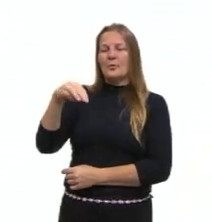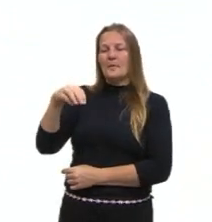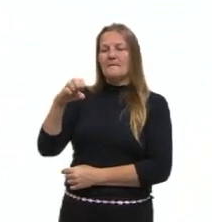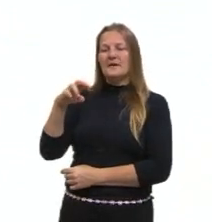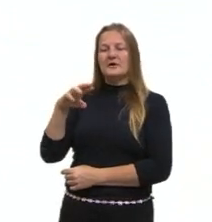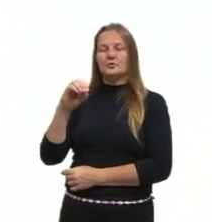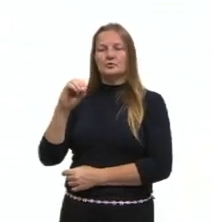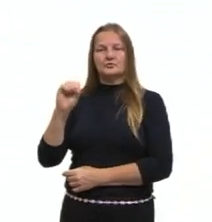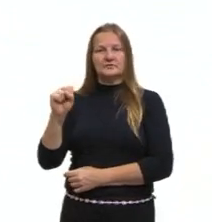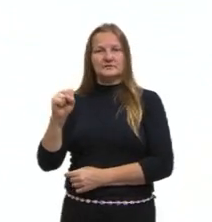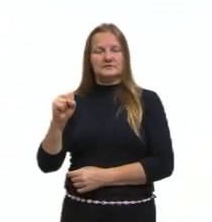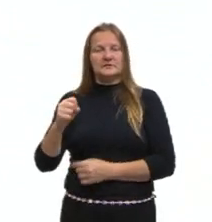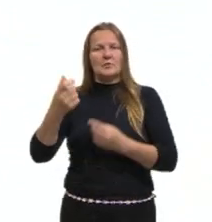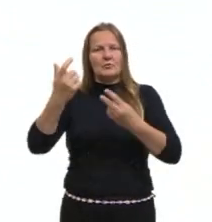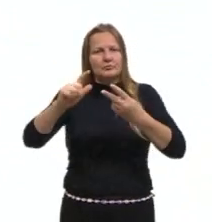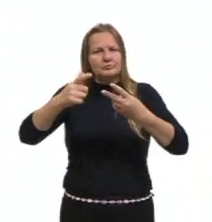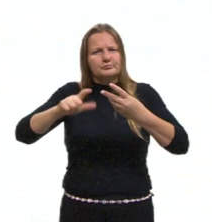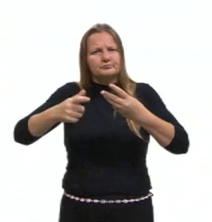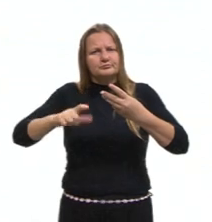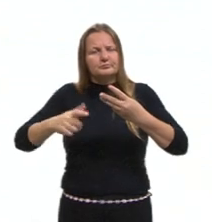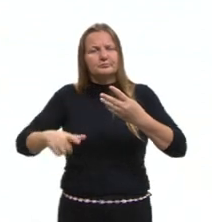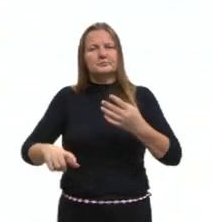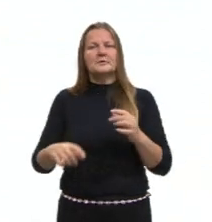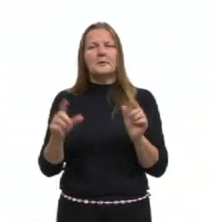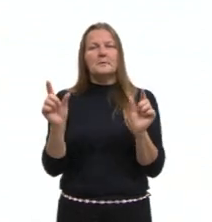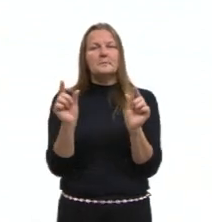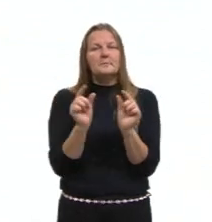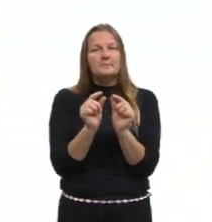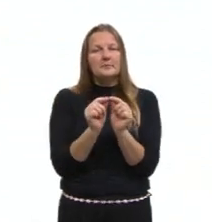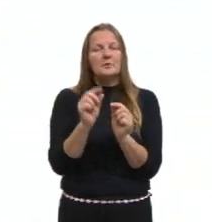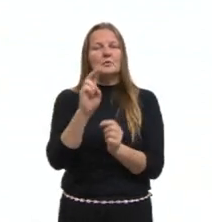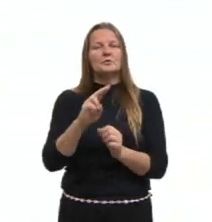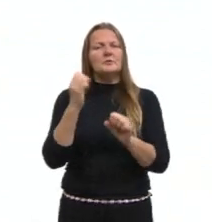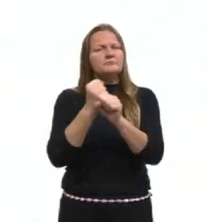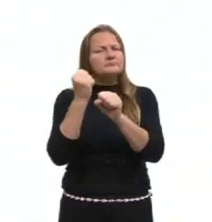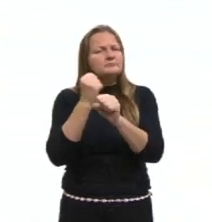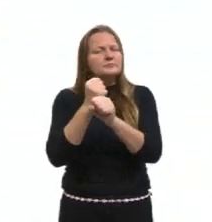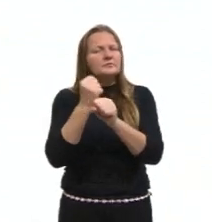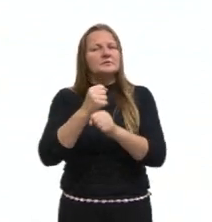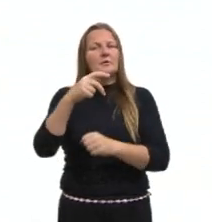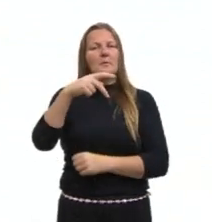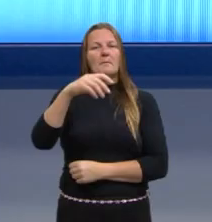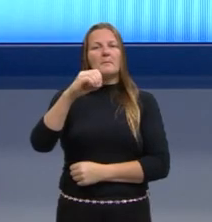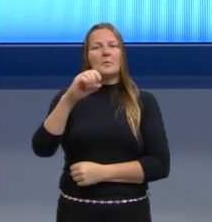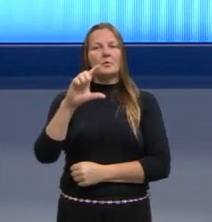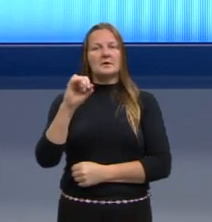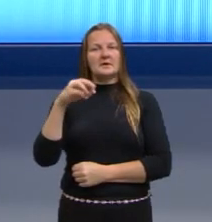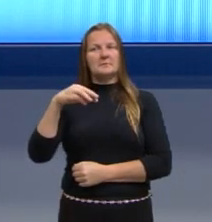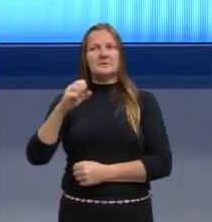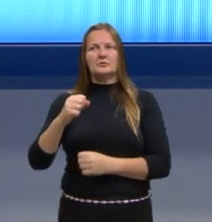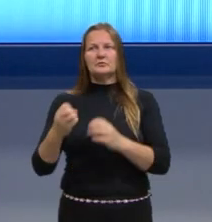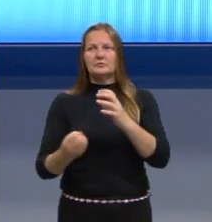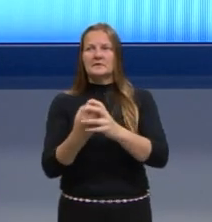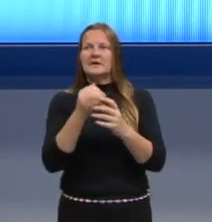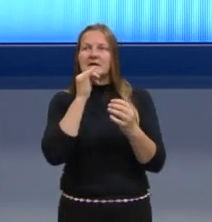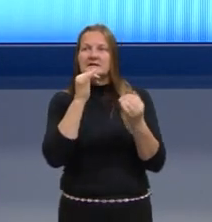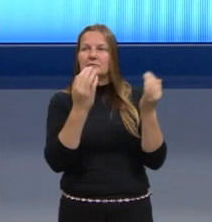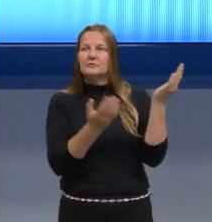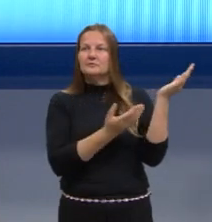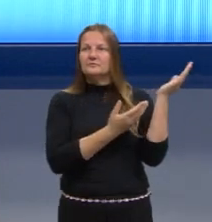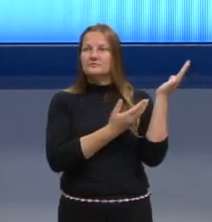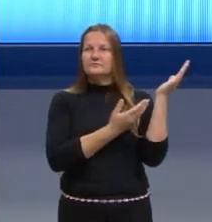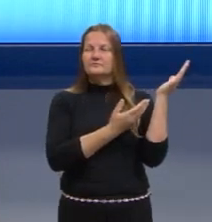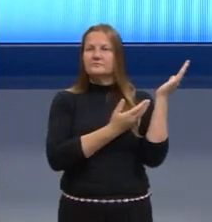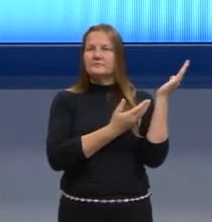repetição muito pequena que é utilizado para produção de polímero é que tem um exemplo de monômero